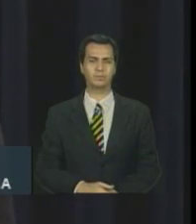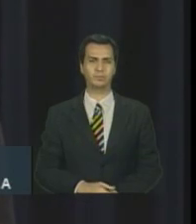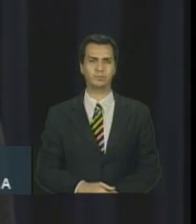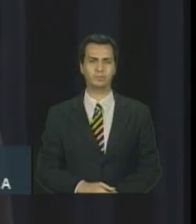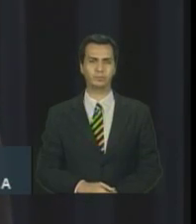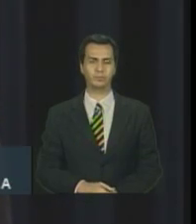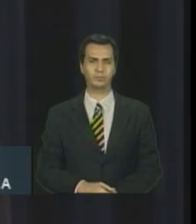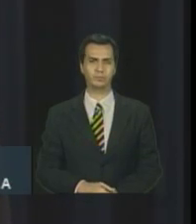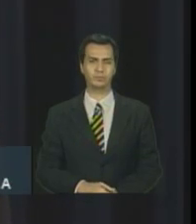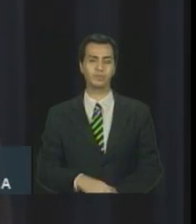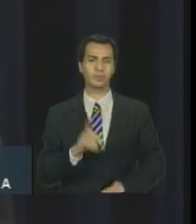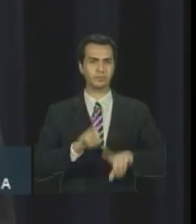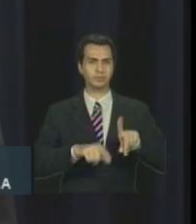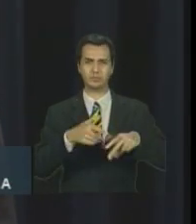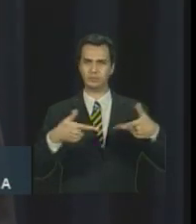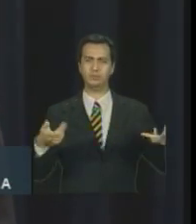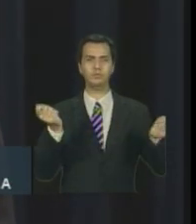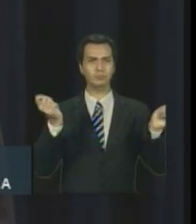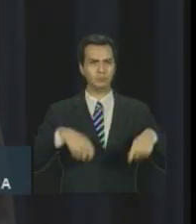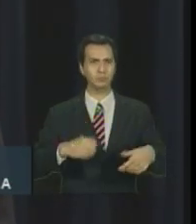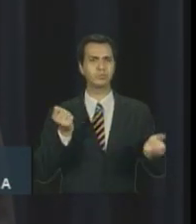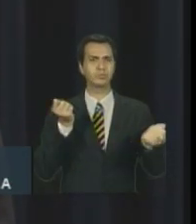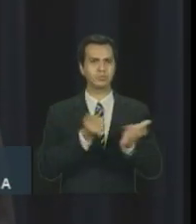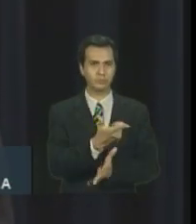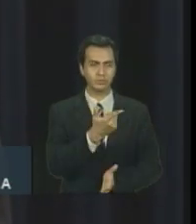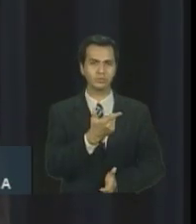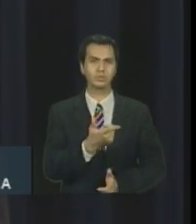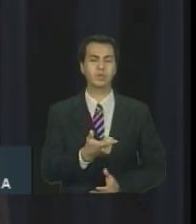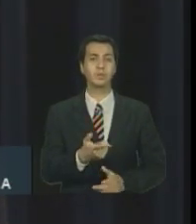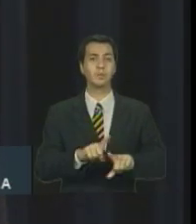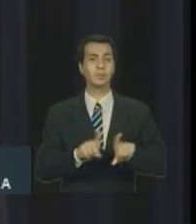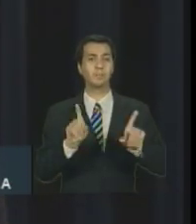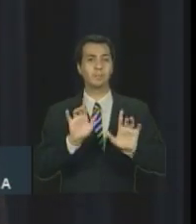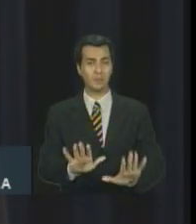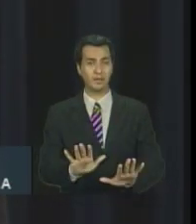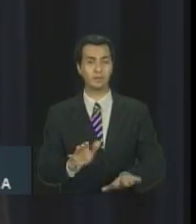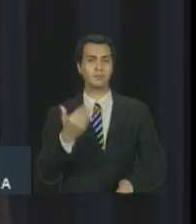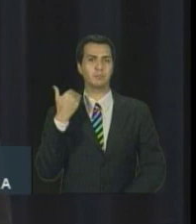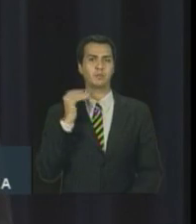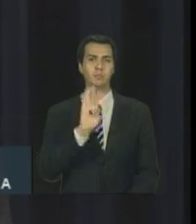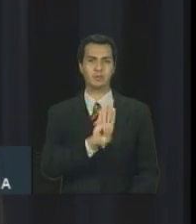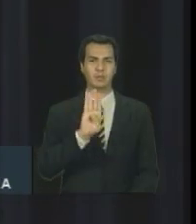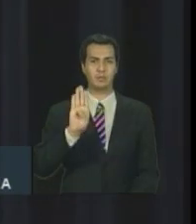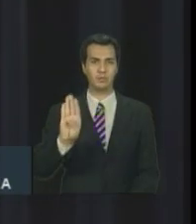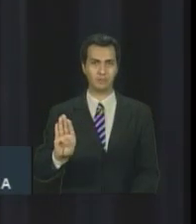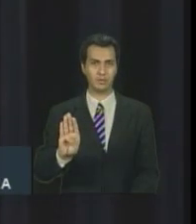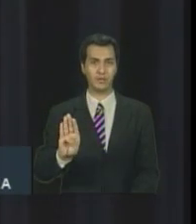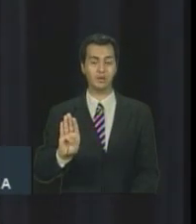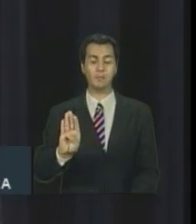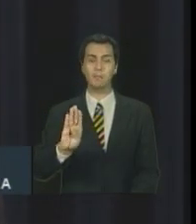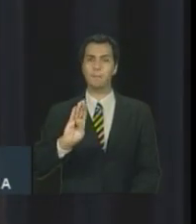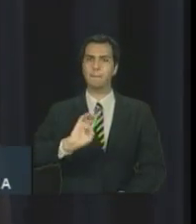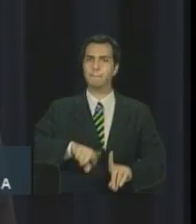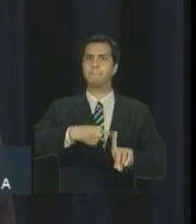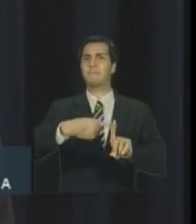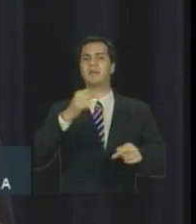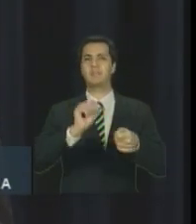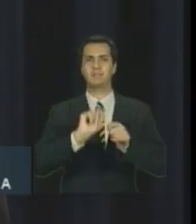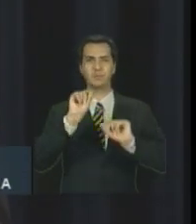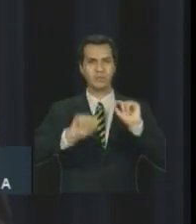acessados e adquiridos através do microcrédito. Mas o Banco do Brasil foi além,